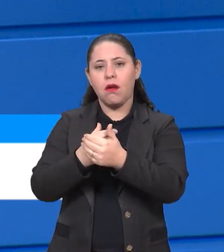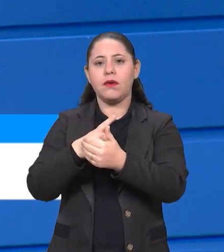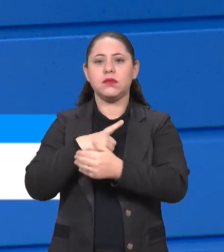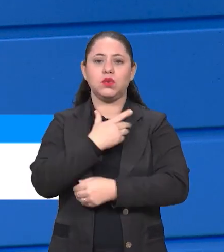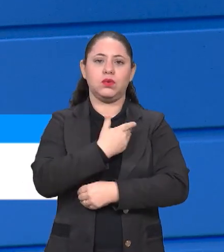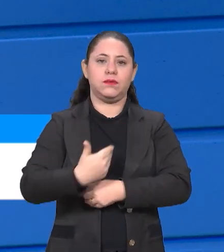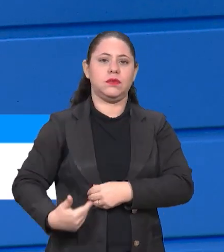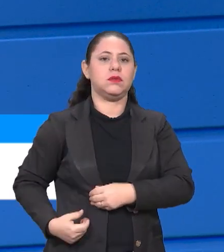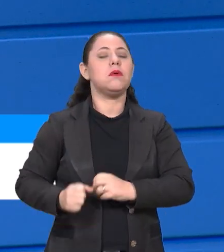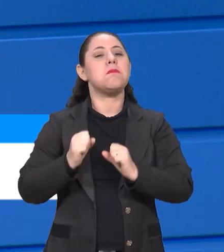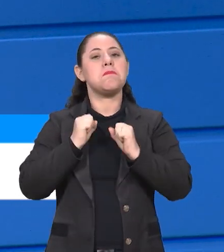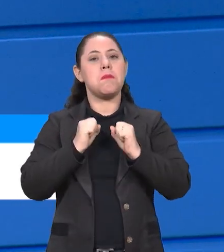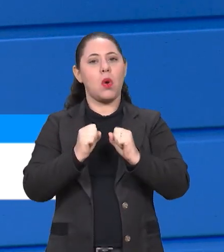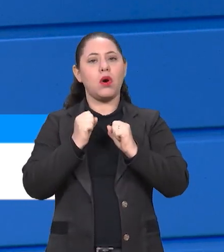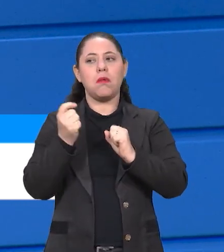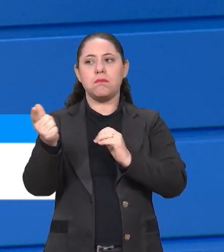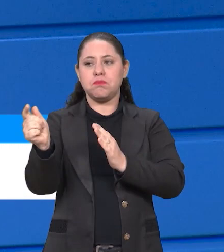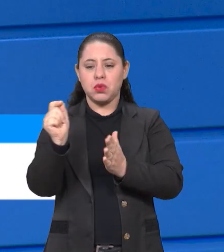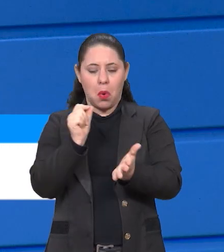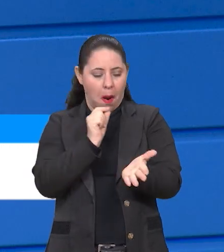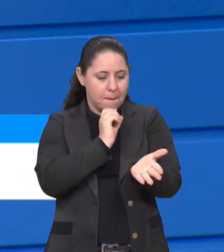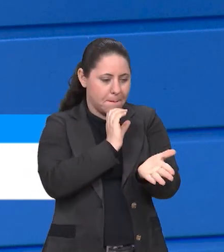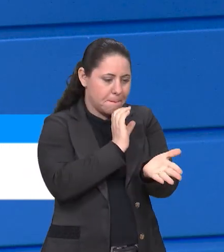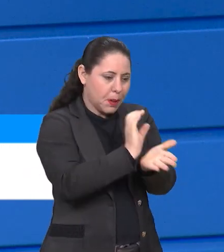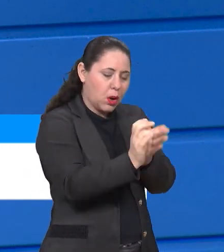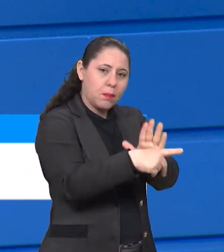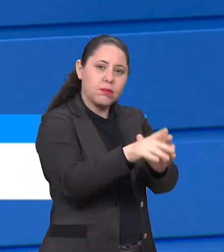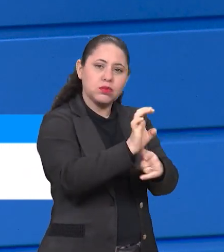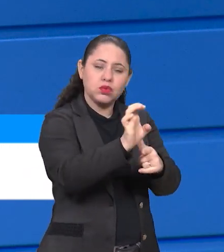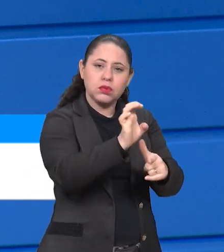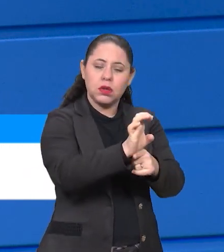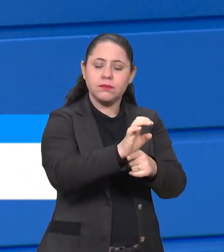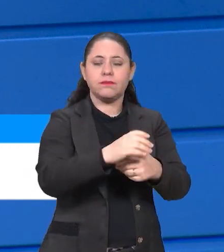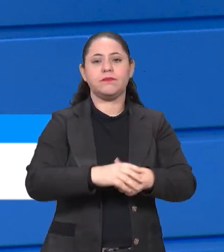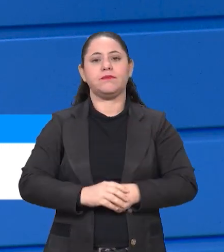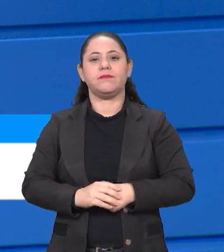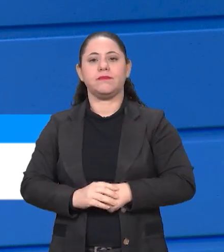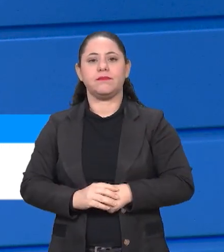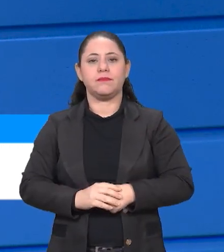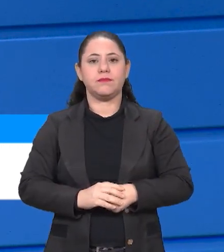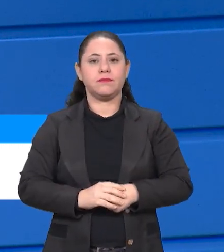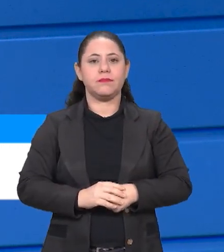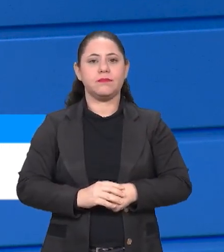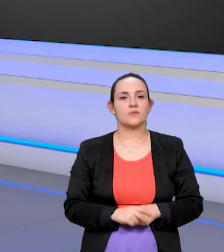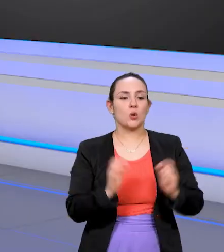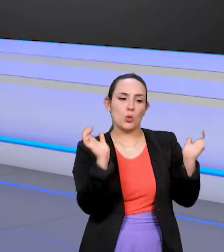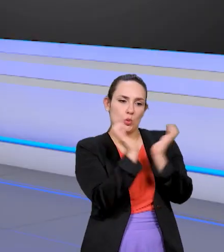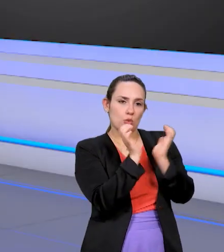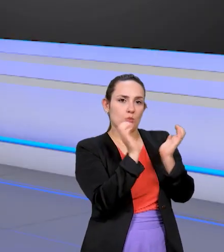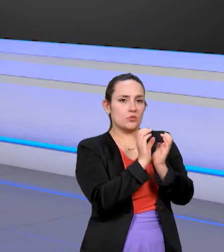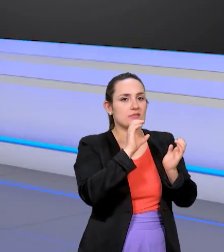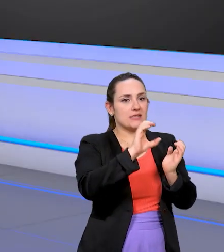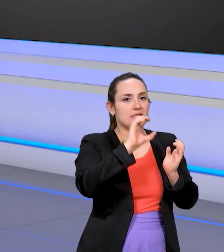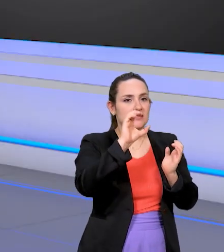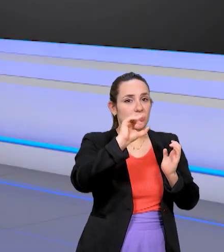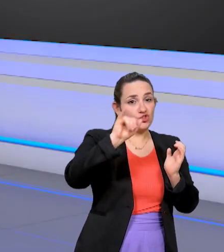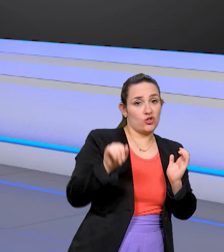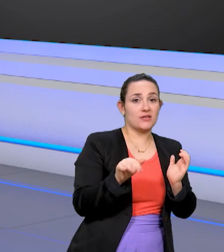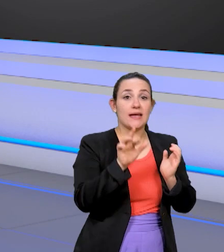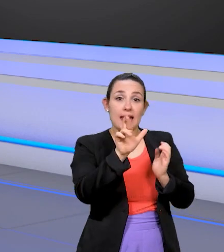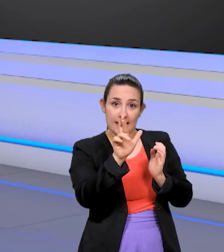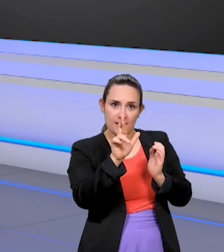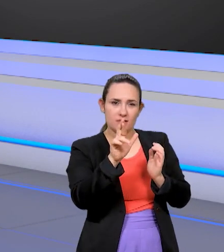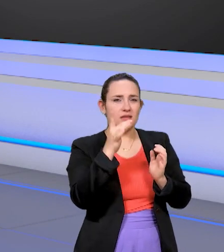que temos aí do governo, realmente venha a ser aplicado no nosso estado. Quem vai ganhar com isso é Mato Grosso do Sul. Comissão de